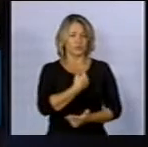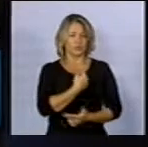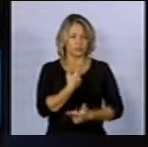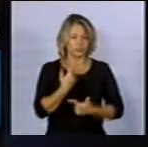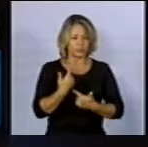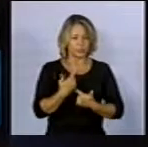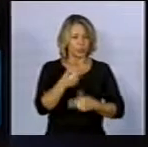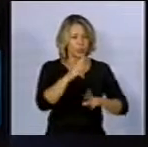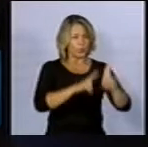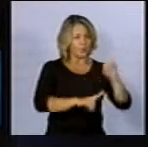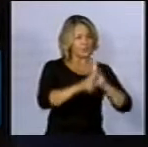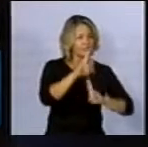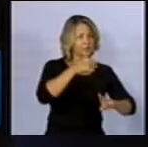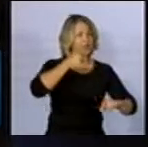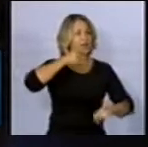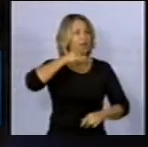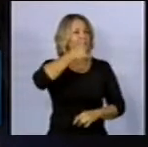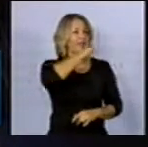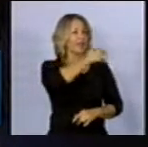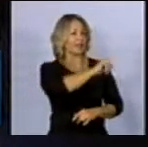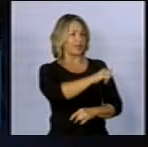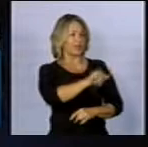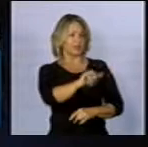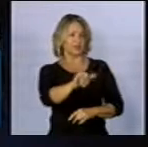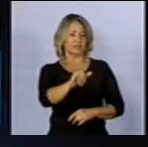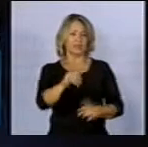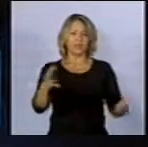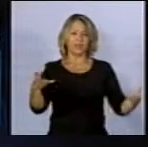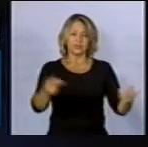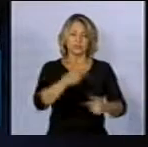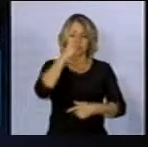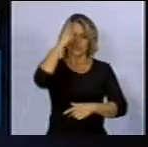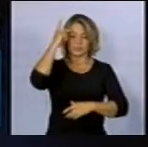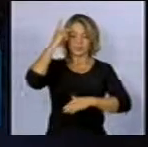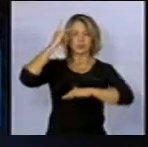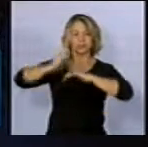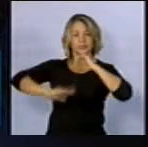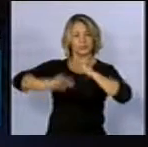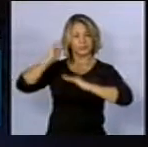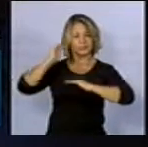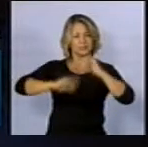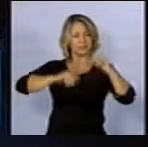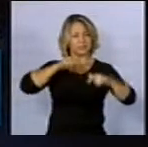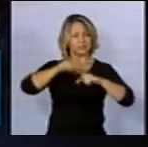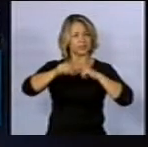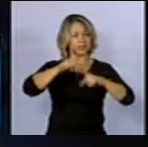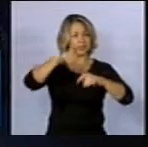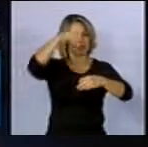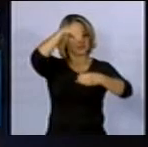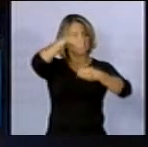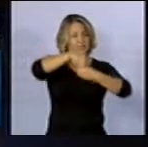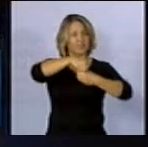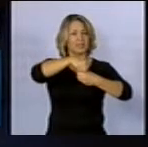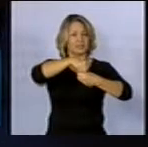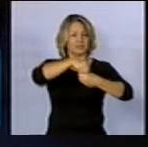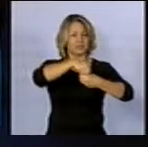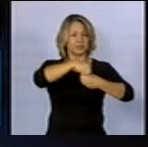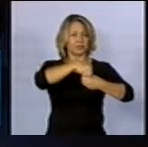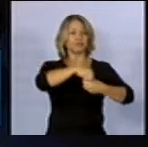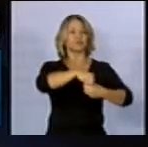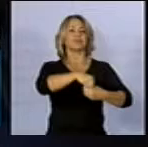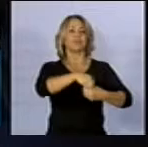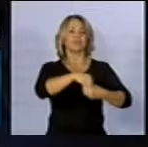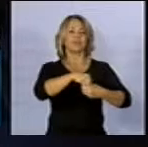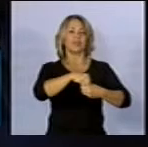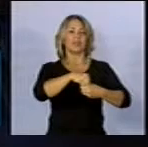a radiação aonde hoje nossos profissionais estão atuando dentro do rádi diagnóstico que